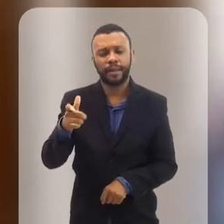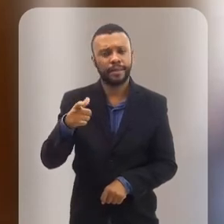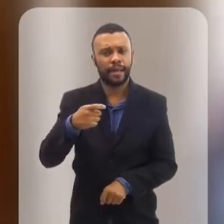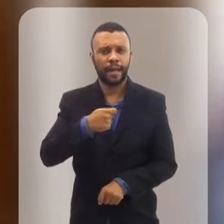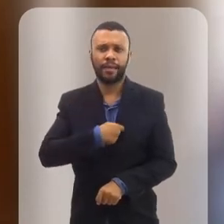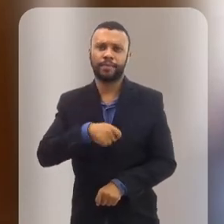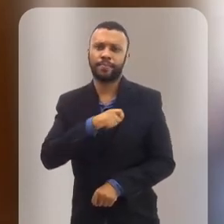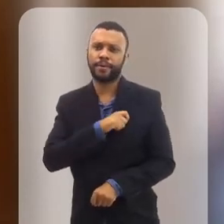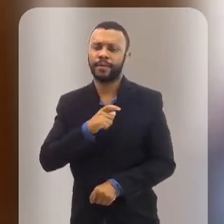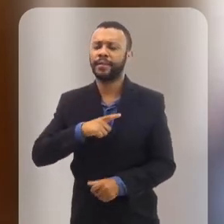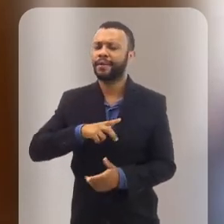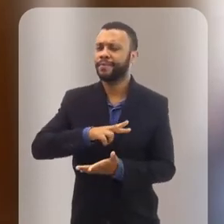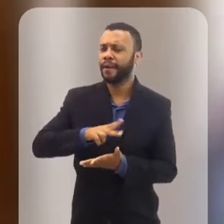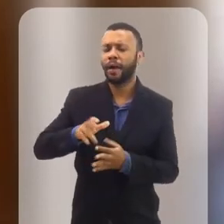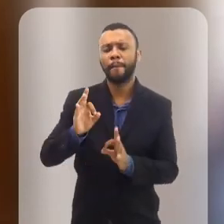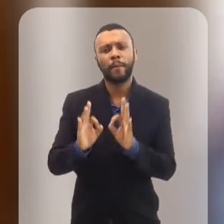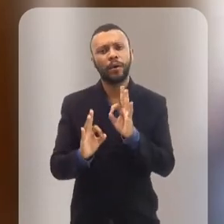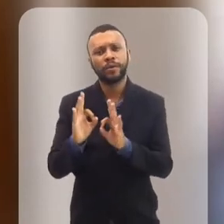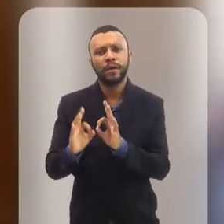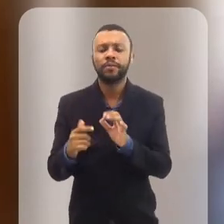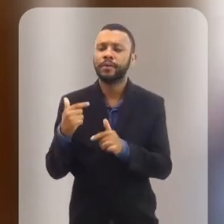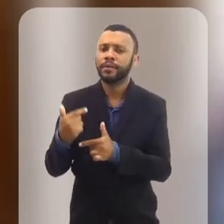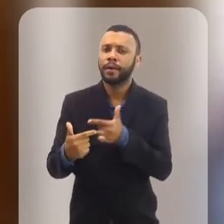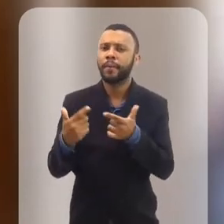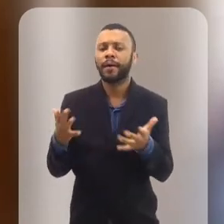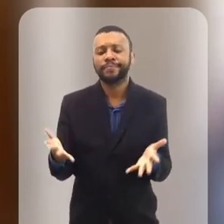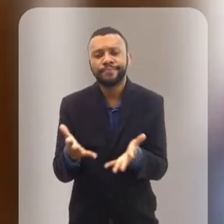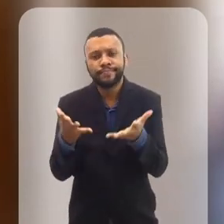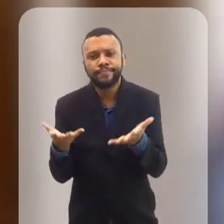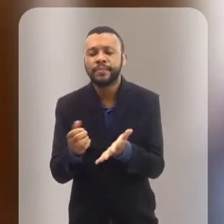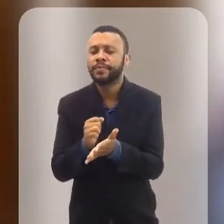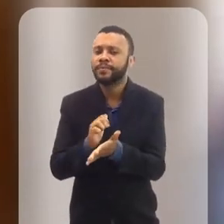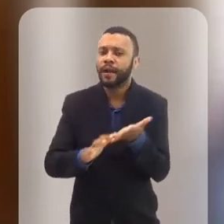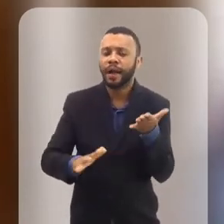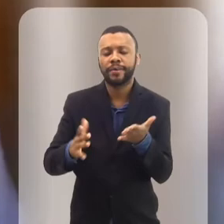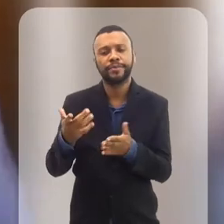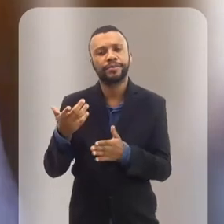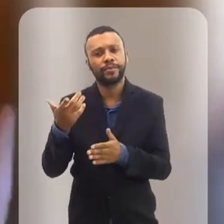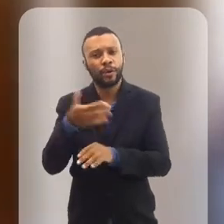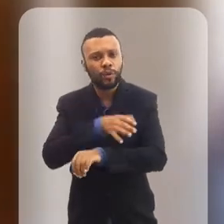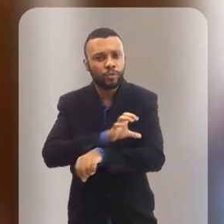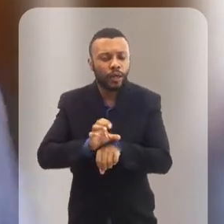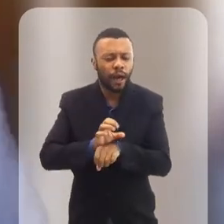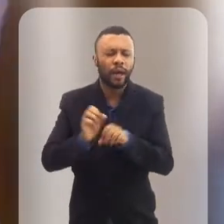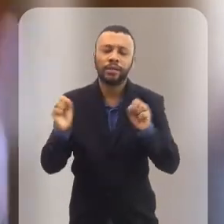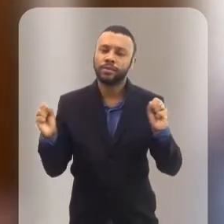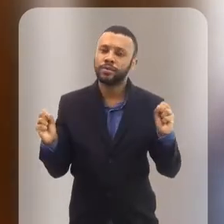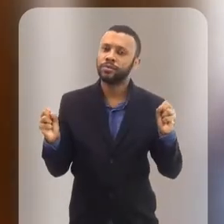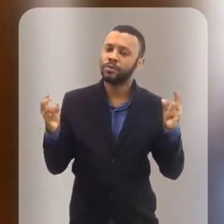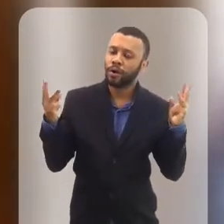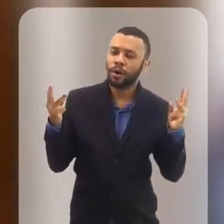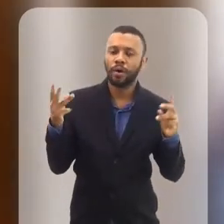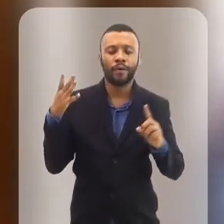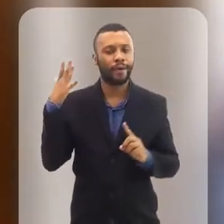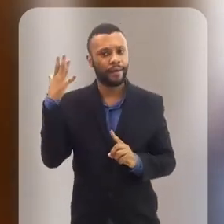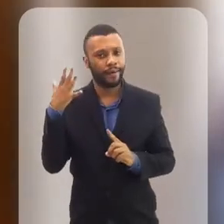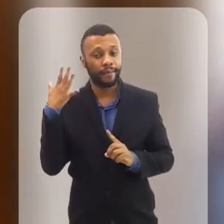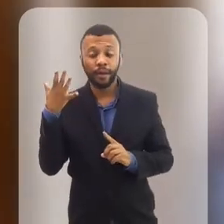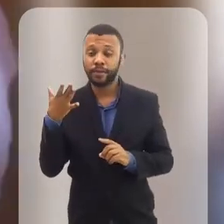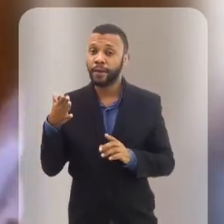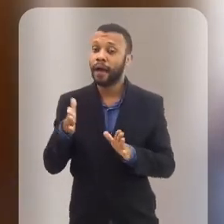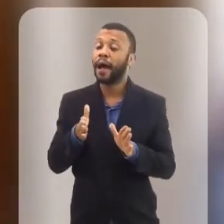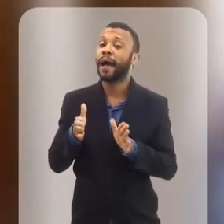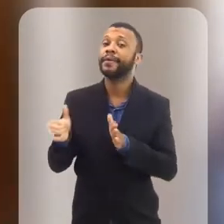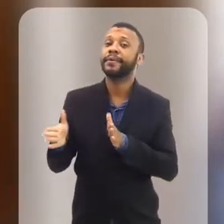tem diversos projetos para fazer atividades culturais, shows, eventos, tudo de forma